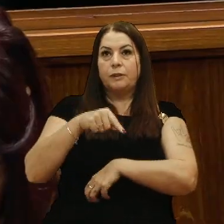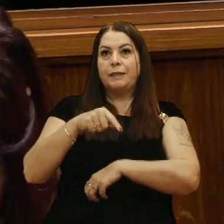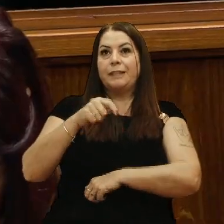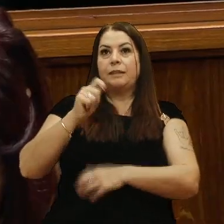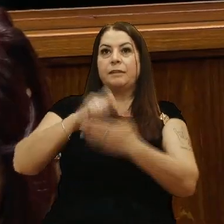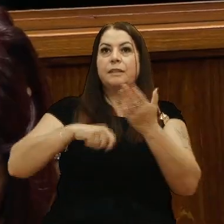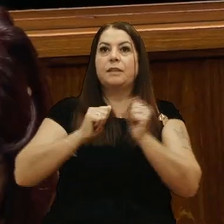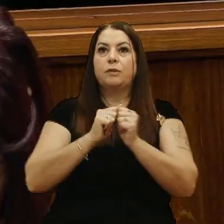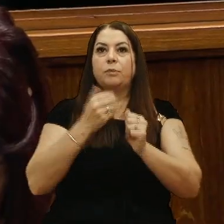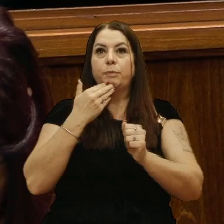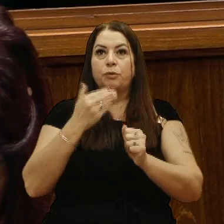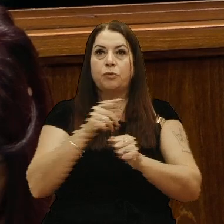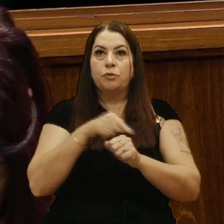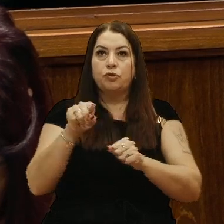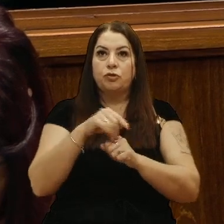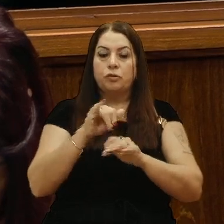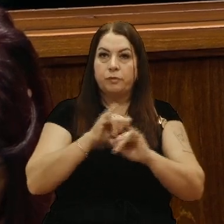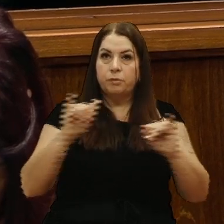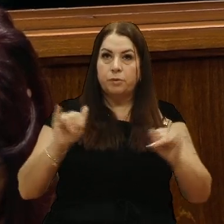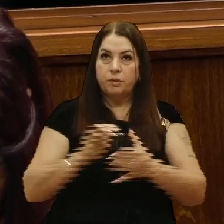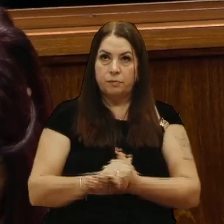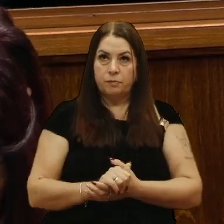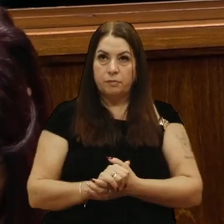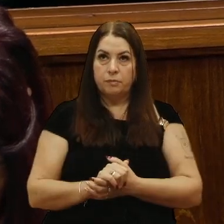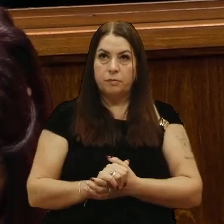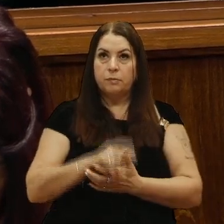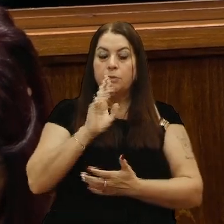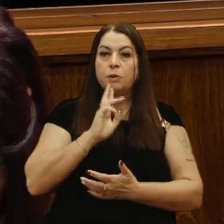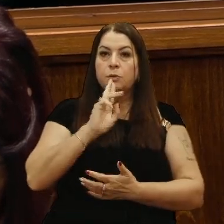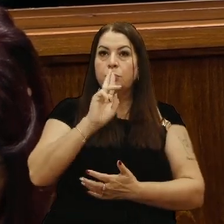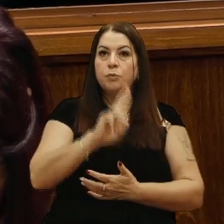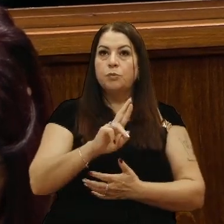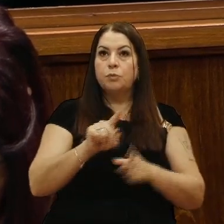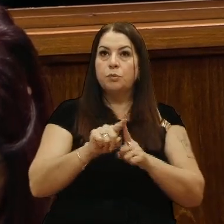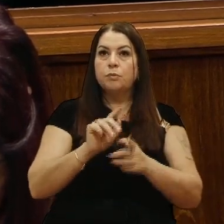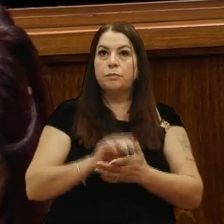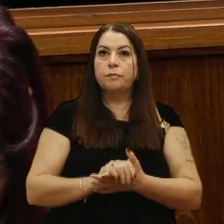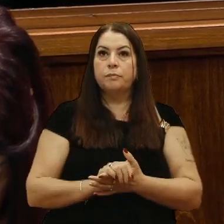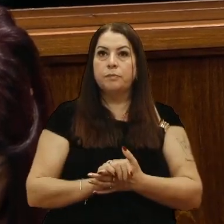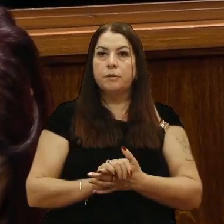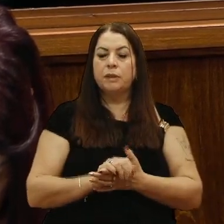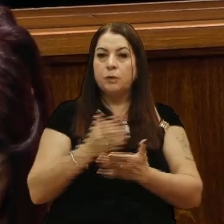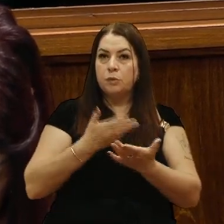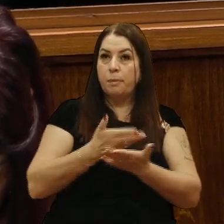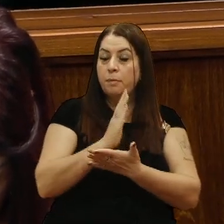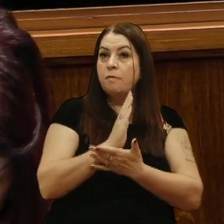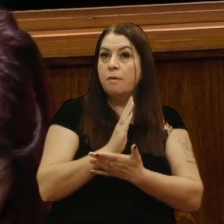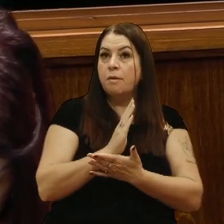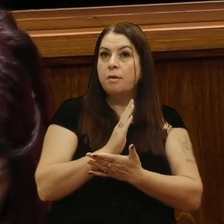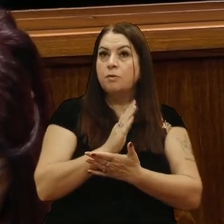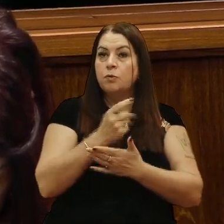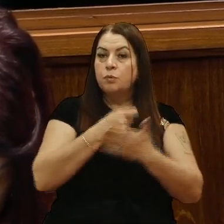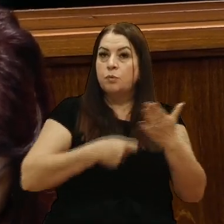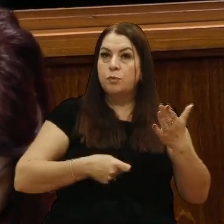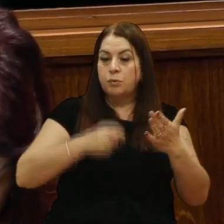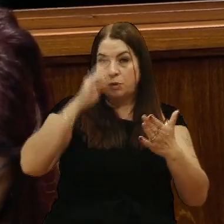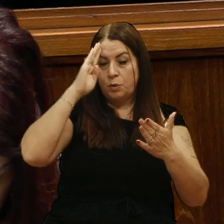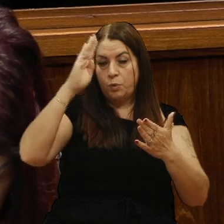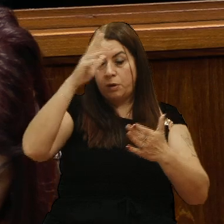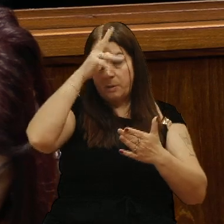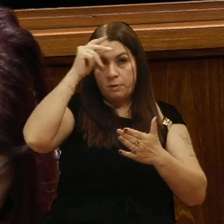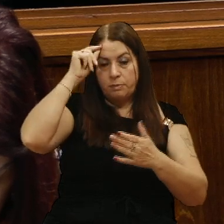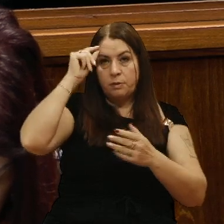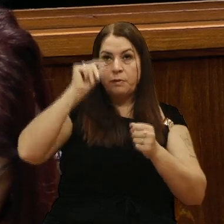assinaram esse pedido de informações, porque ele resulta daquela passagem que os aprovados no concurso da Guarda